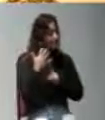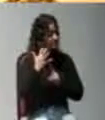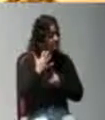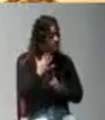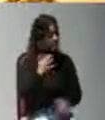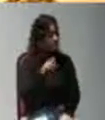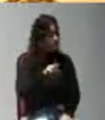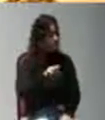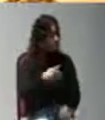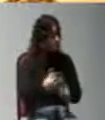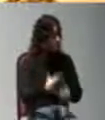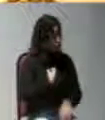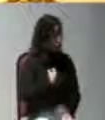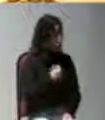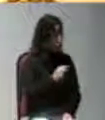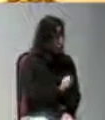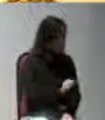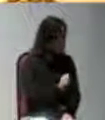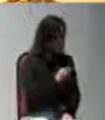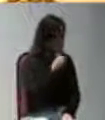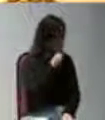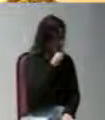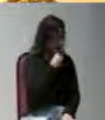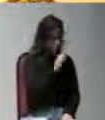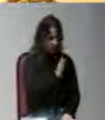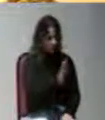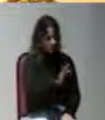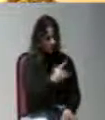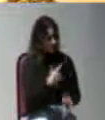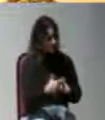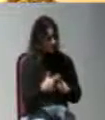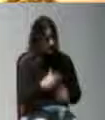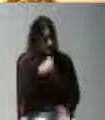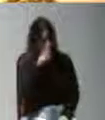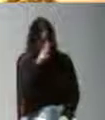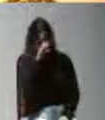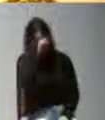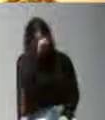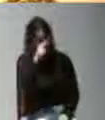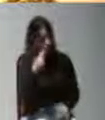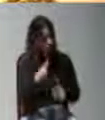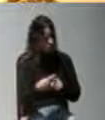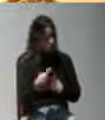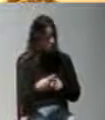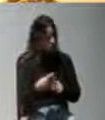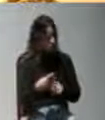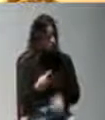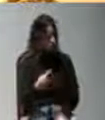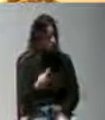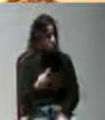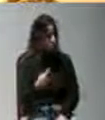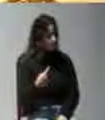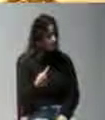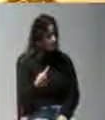poucas e frágeis, mas ao contrário, porque são fortes e, ainda que iniciais,